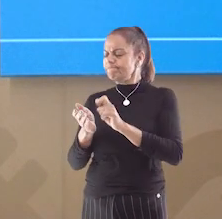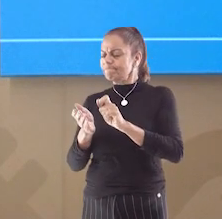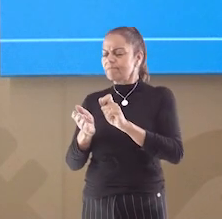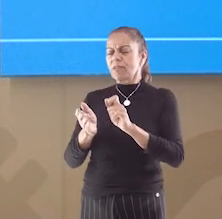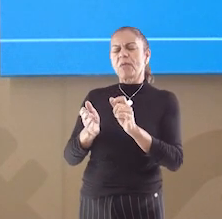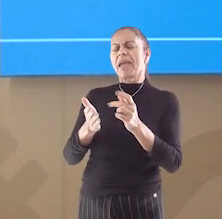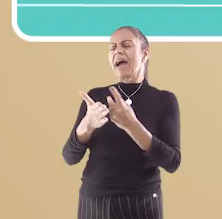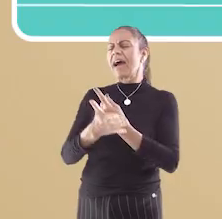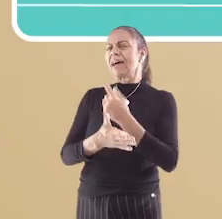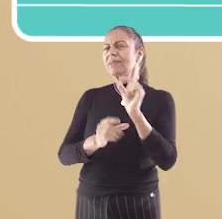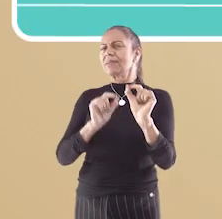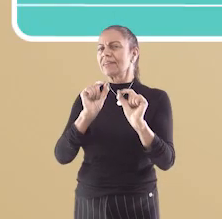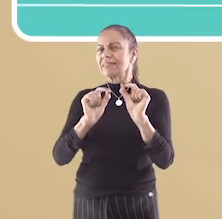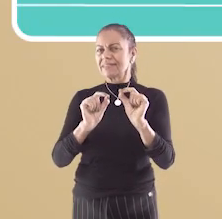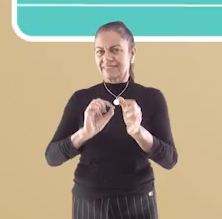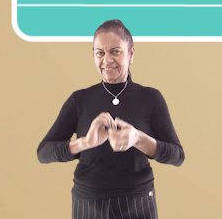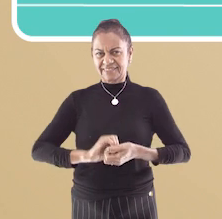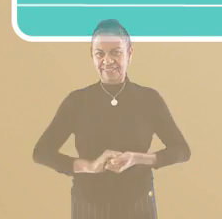tem de errado.